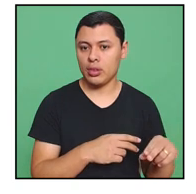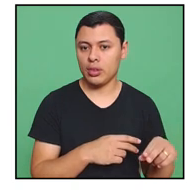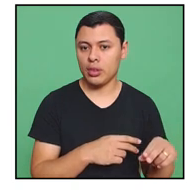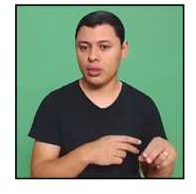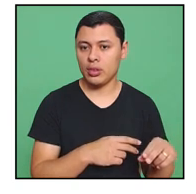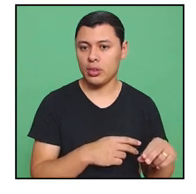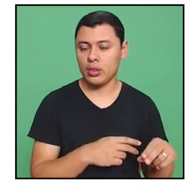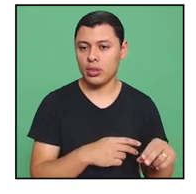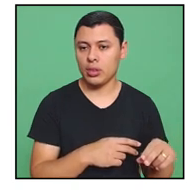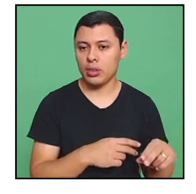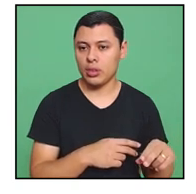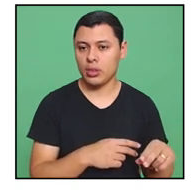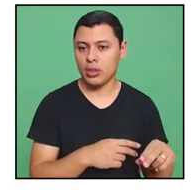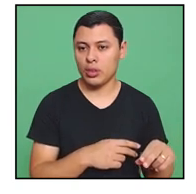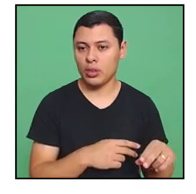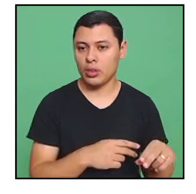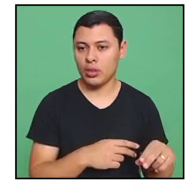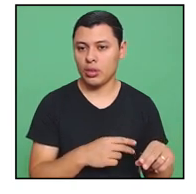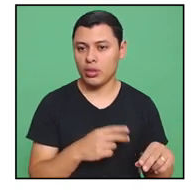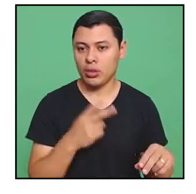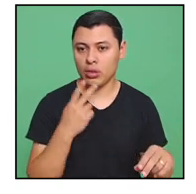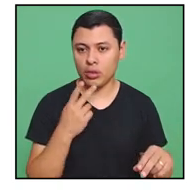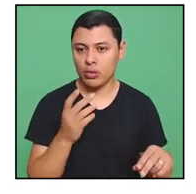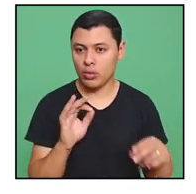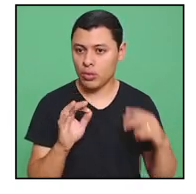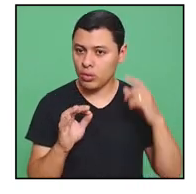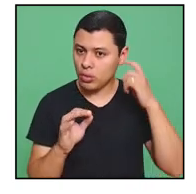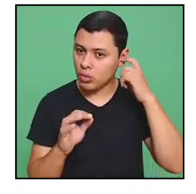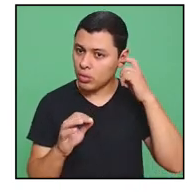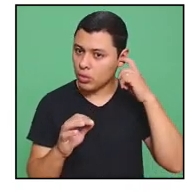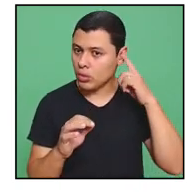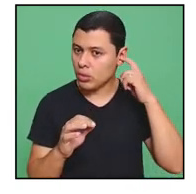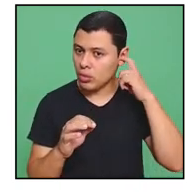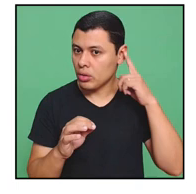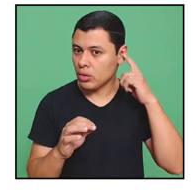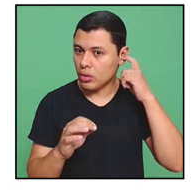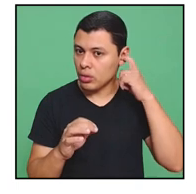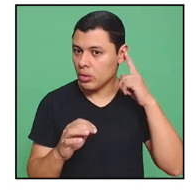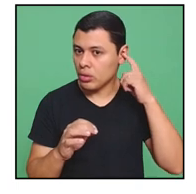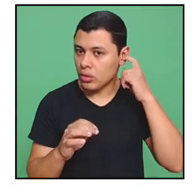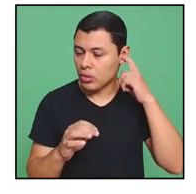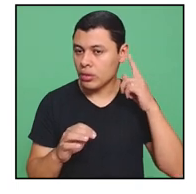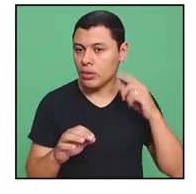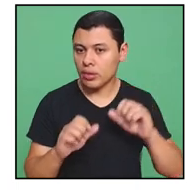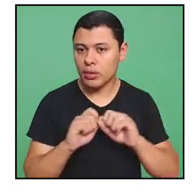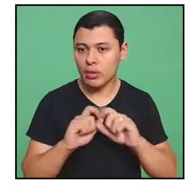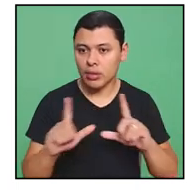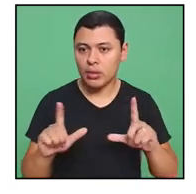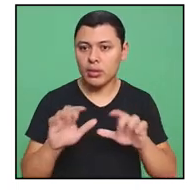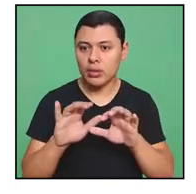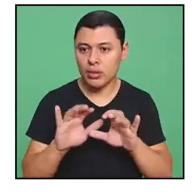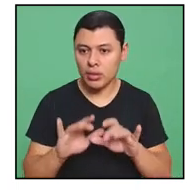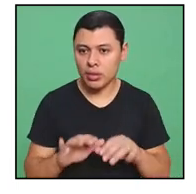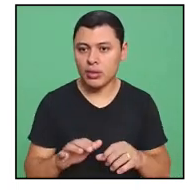Fala aqui, você ia perguntar? Não. não, é porque eu abri aqui para ver os comentários também, para ver o